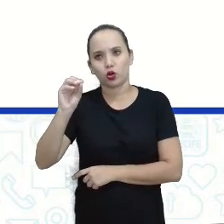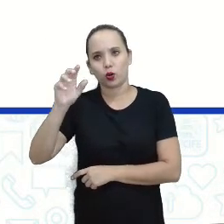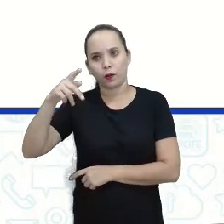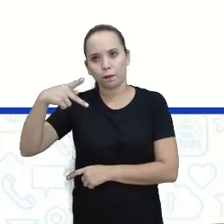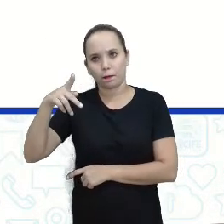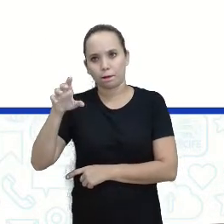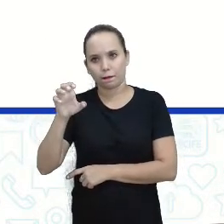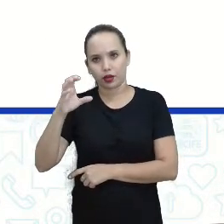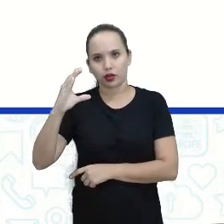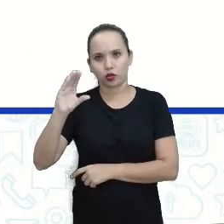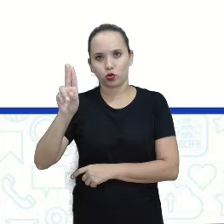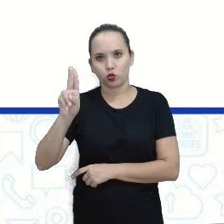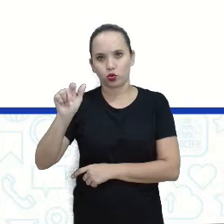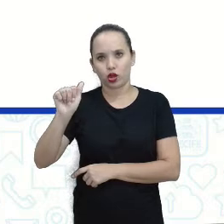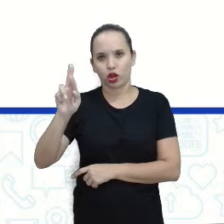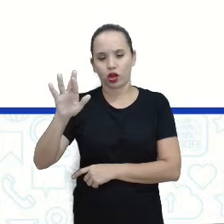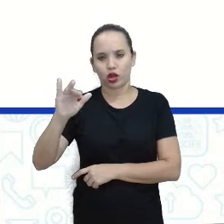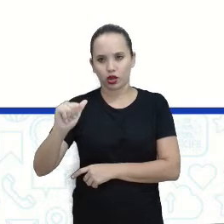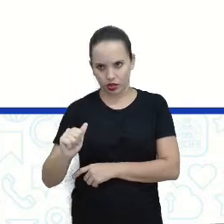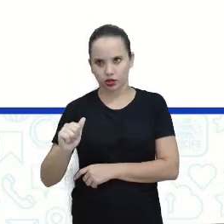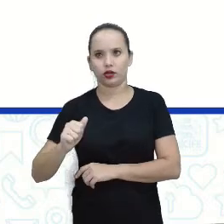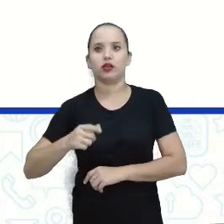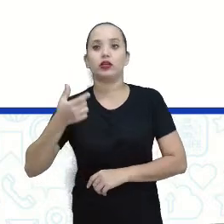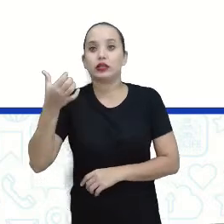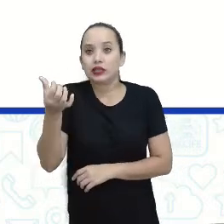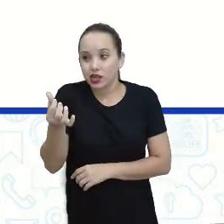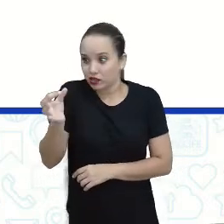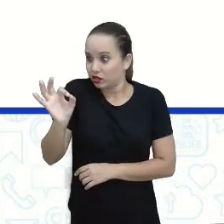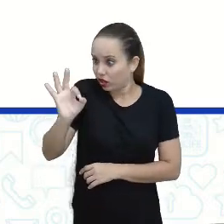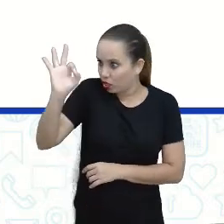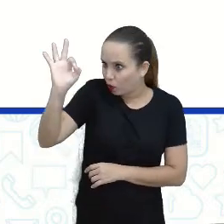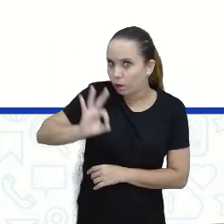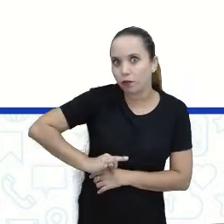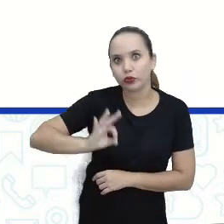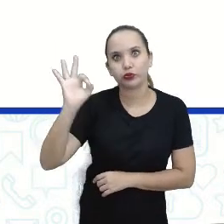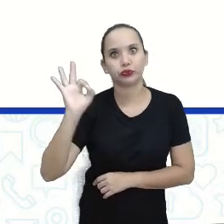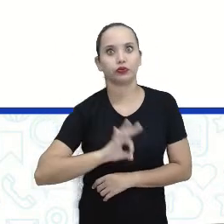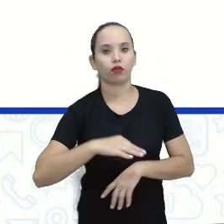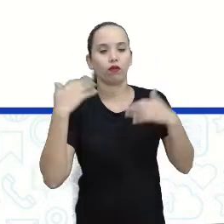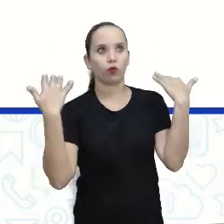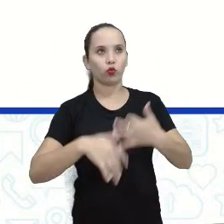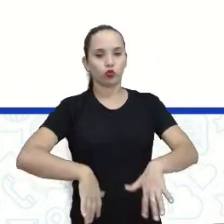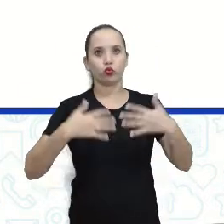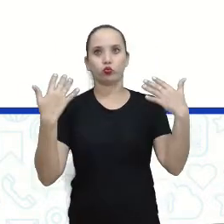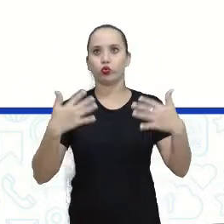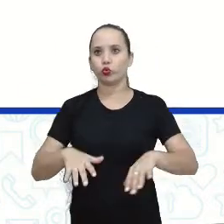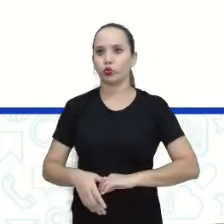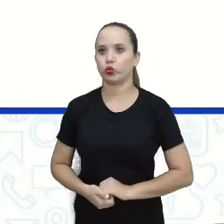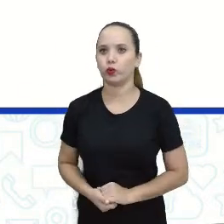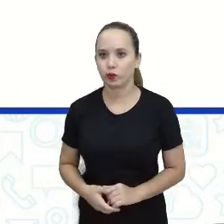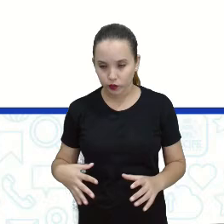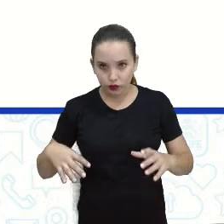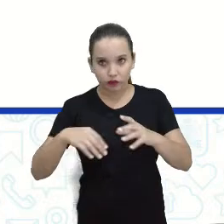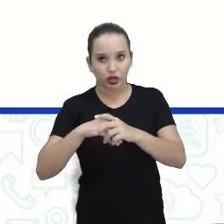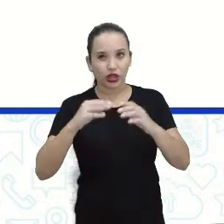planeta é utilizada na agropecuária. Veja só. Nas